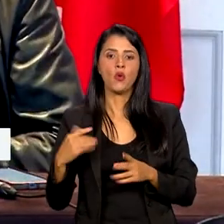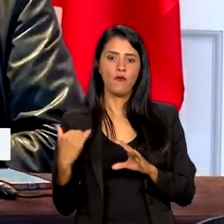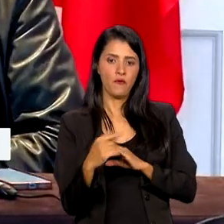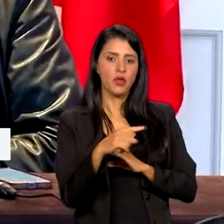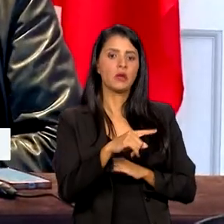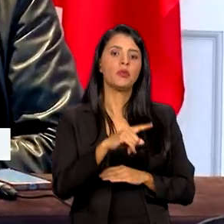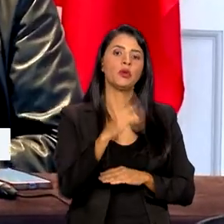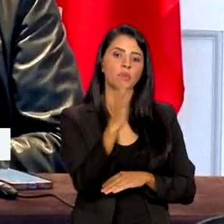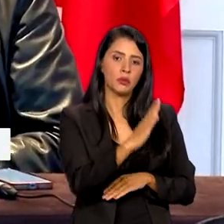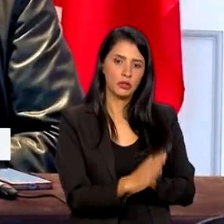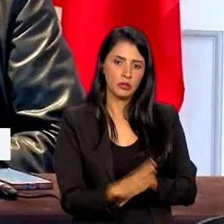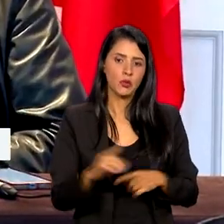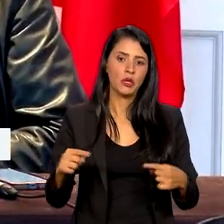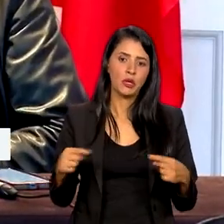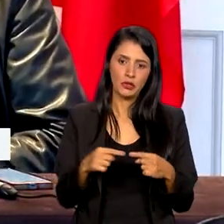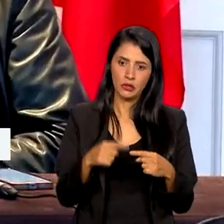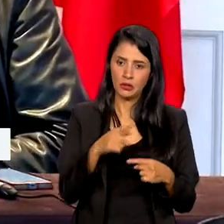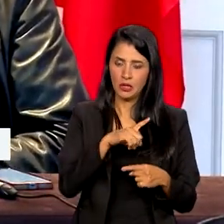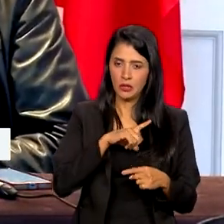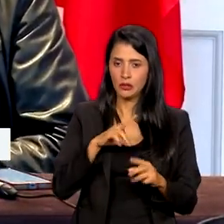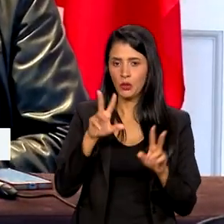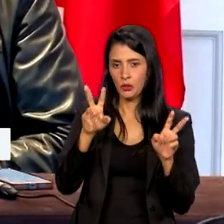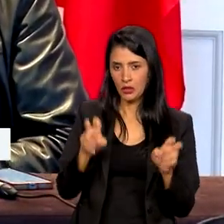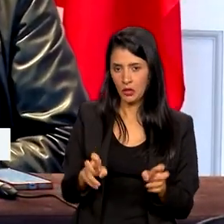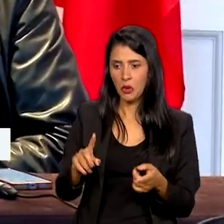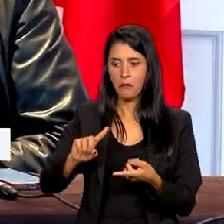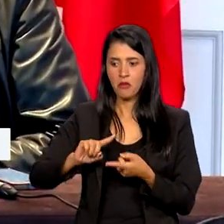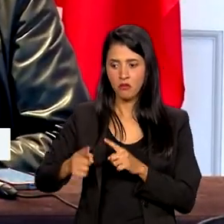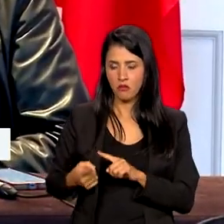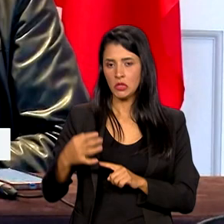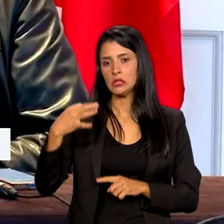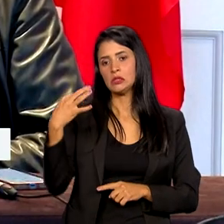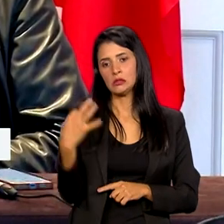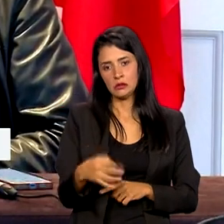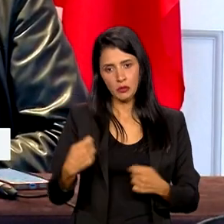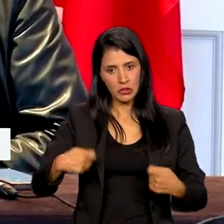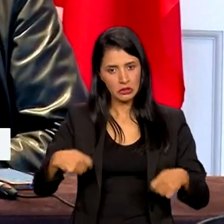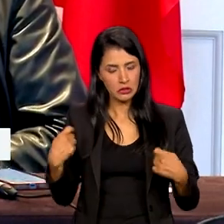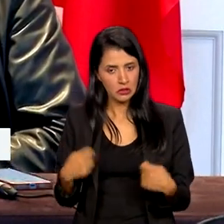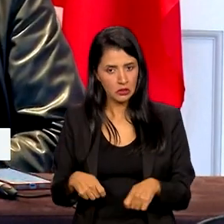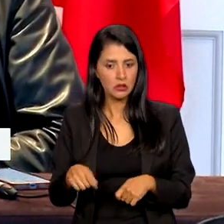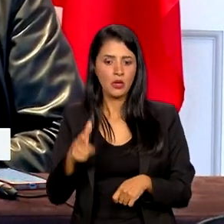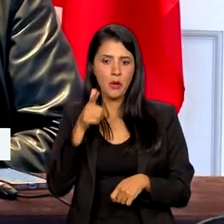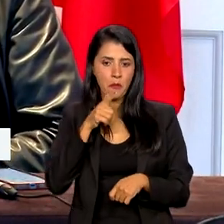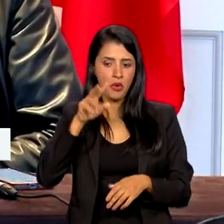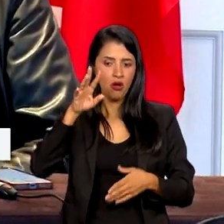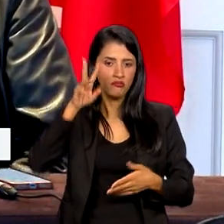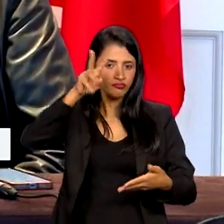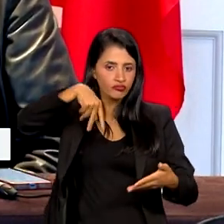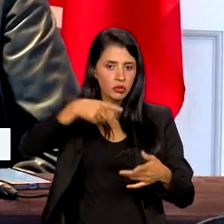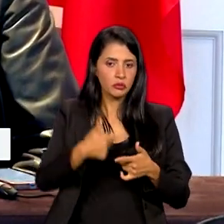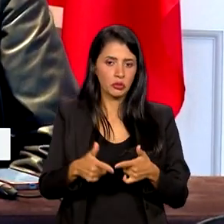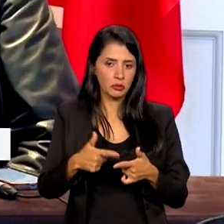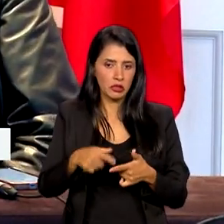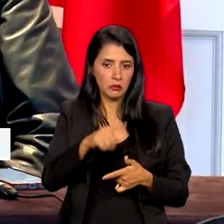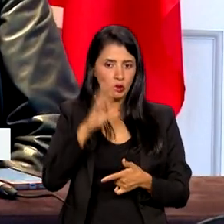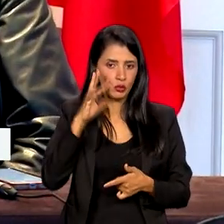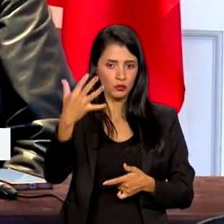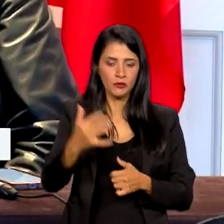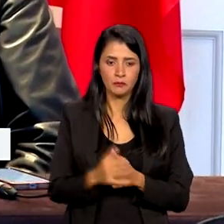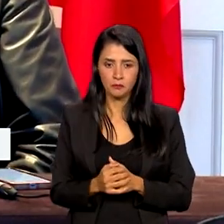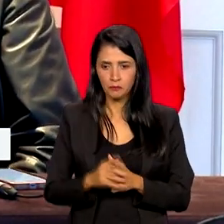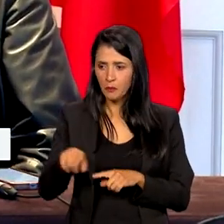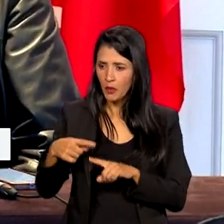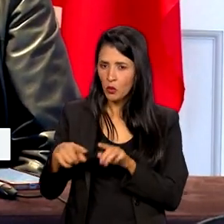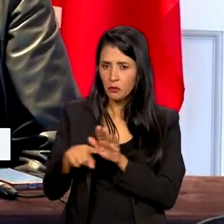que têm relação com o tema, para fazer as tratativas necessárias para debruçar sobre esse problema. Mais